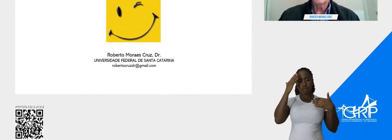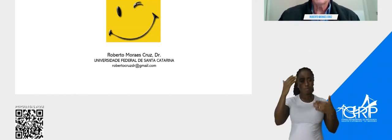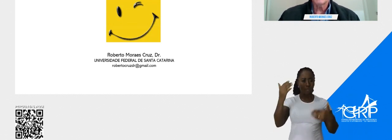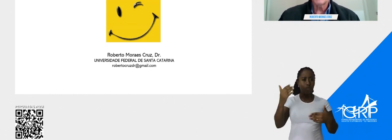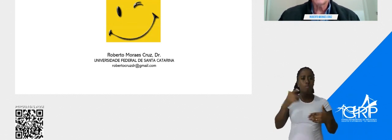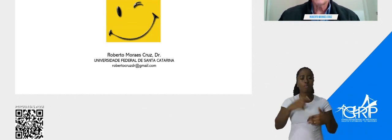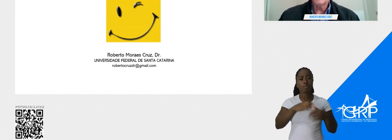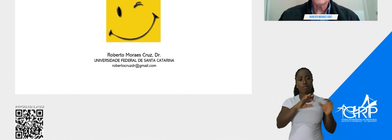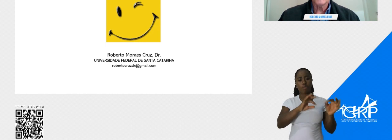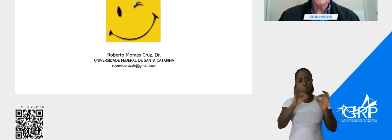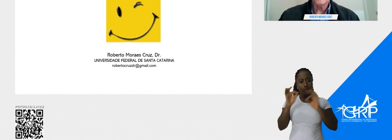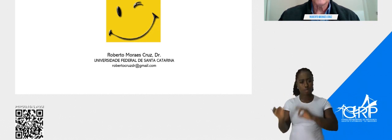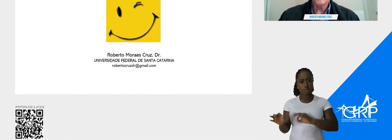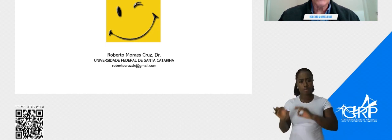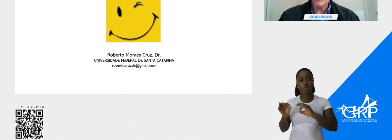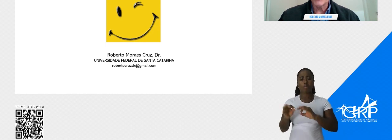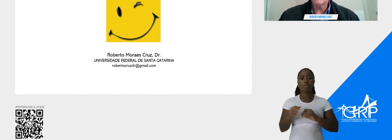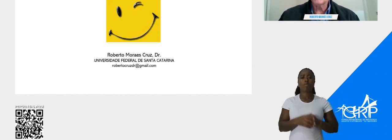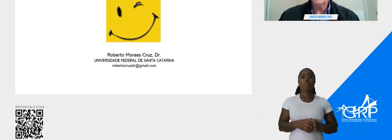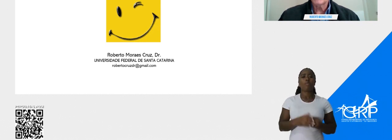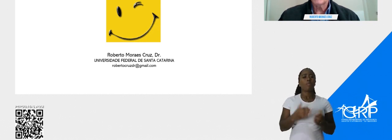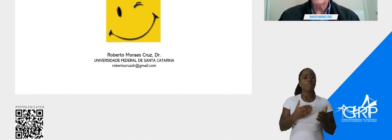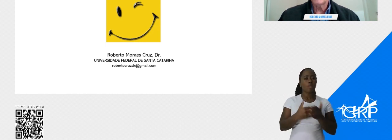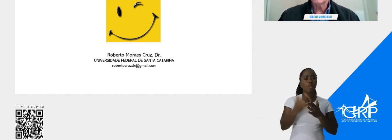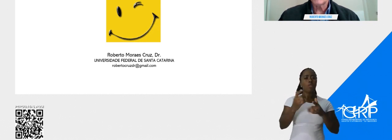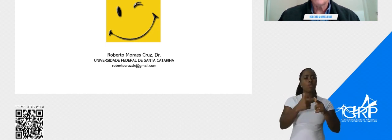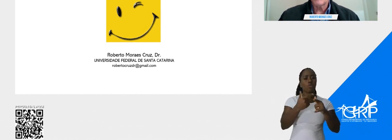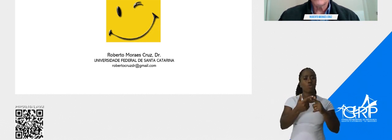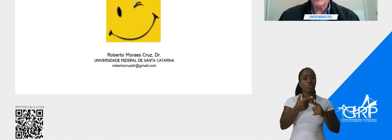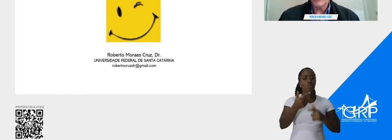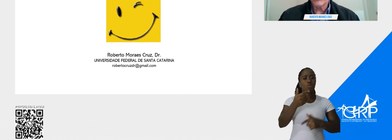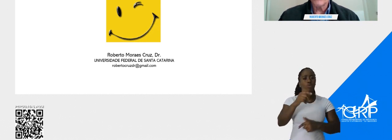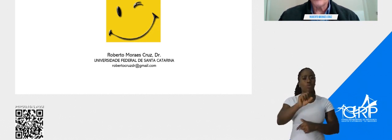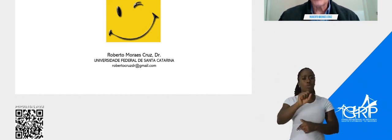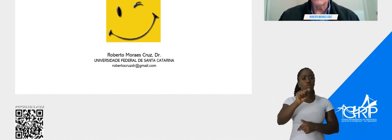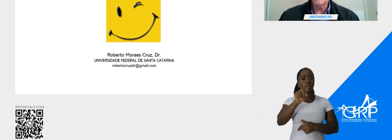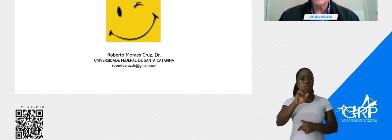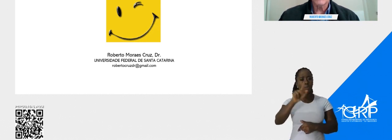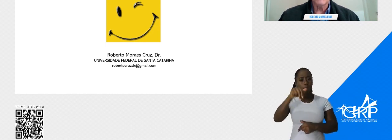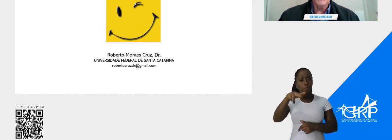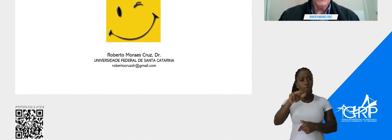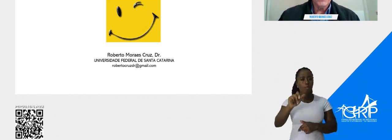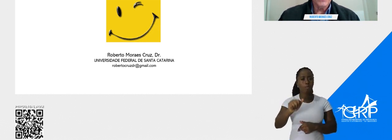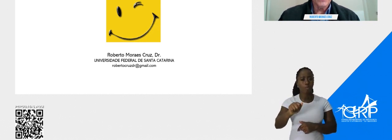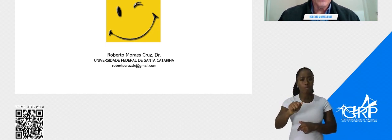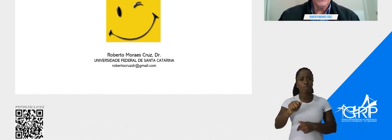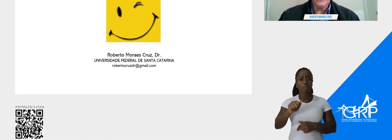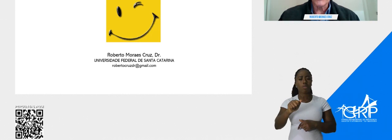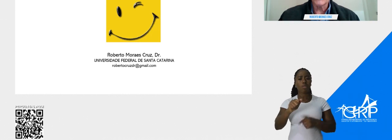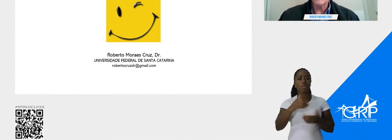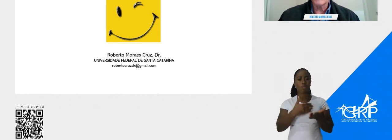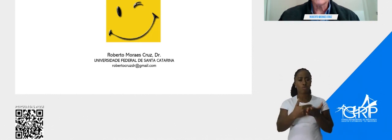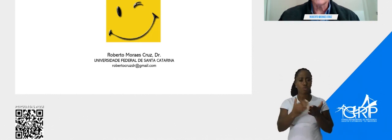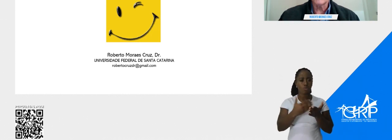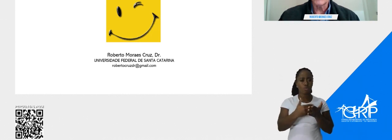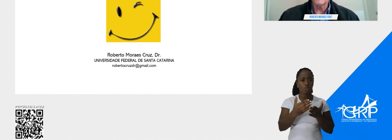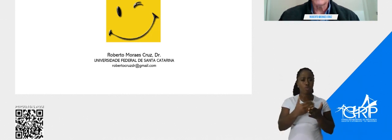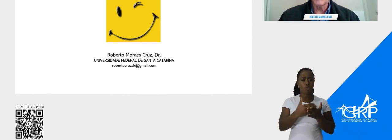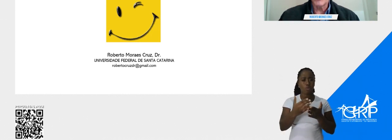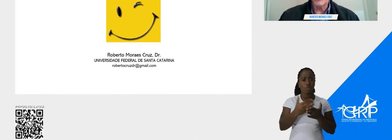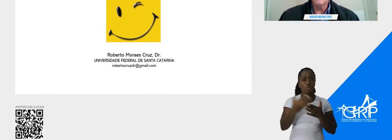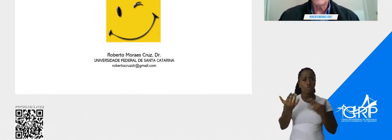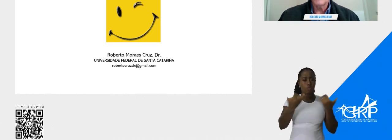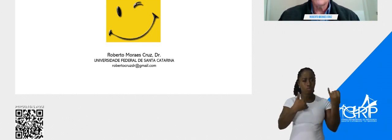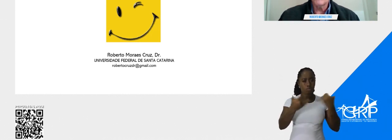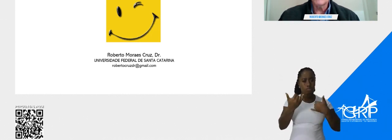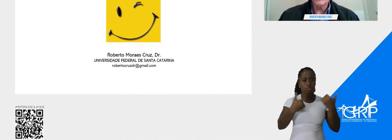Sabrina, para a gente continuar o nosso bate-papo, se houver perguntas, né, relacionadas a esse assunto. Tá? Então,